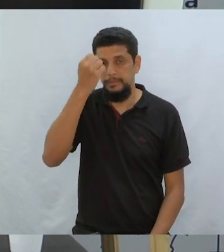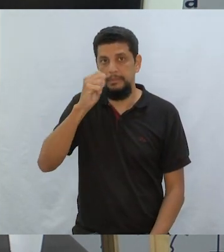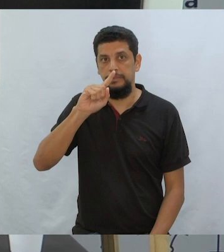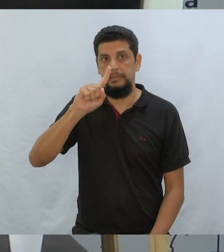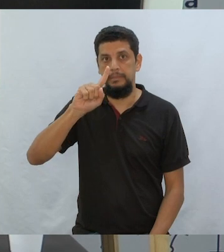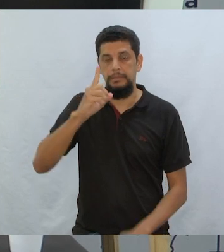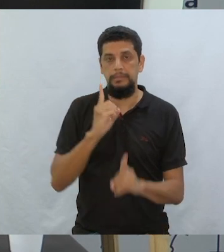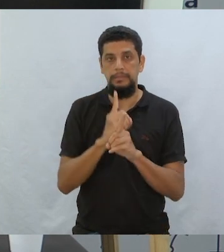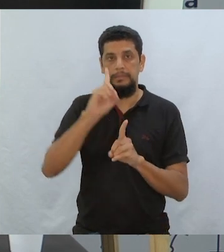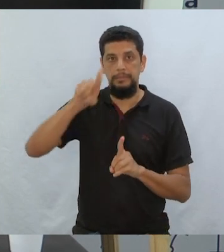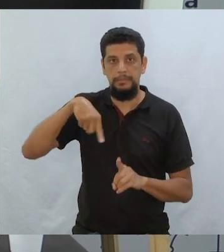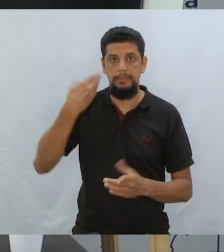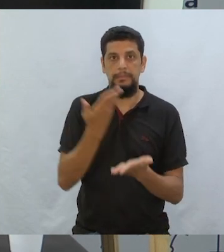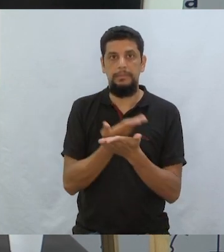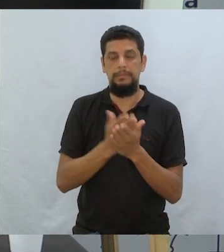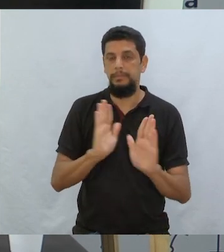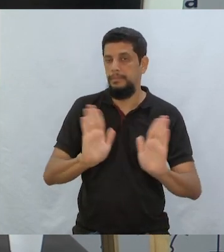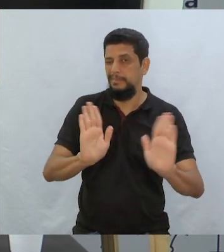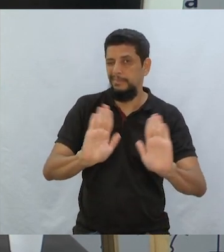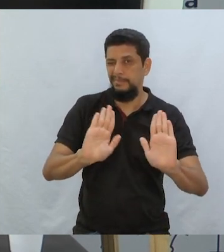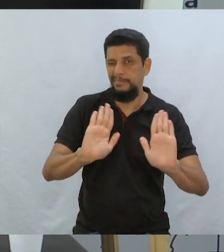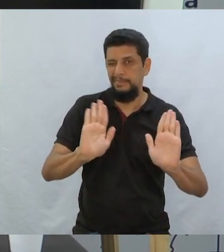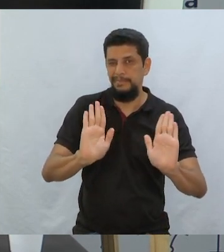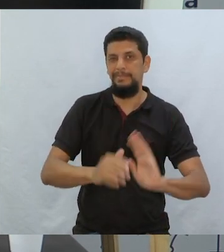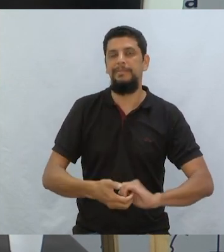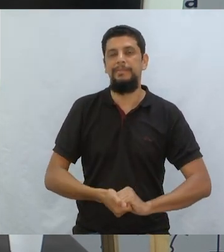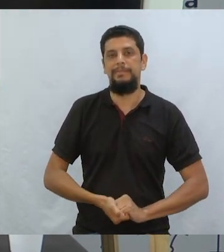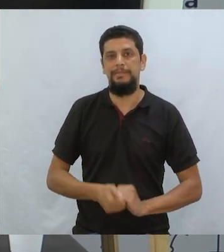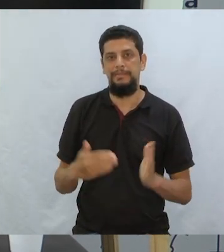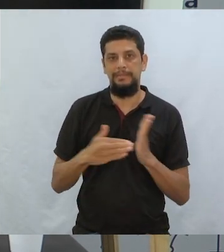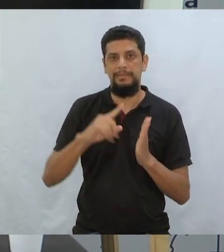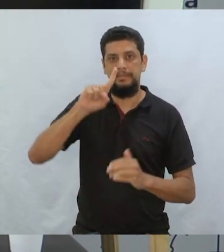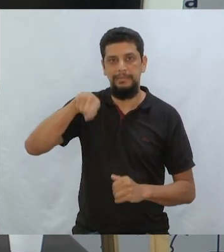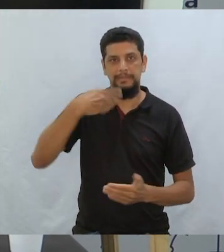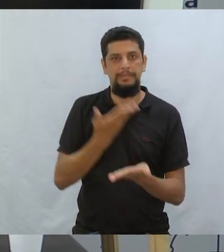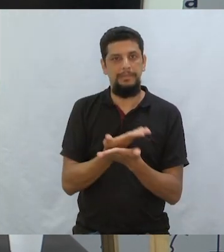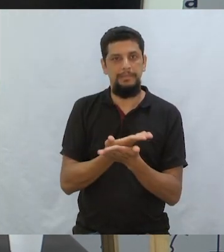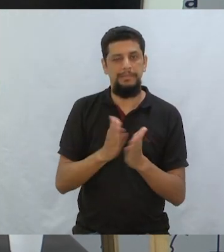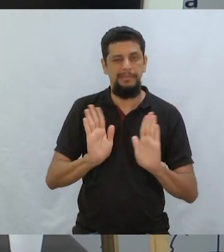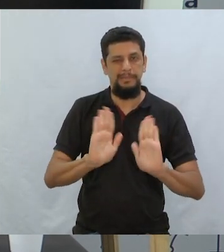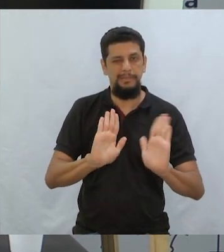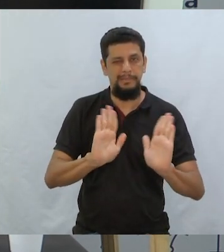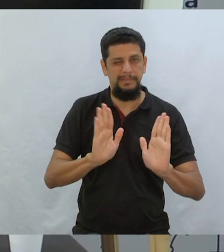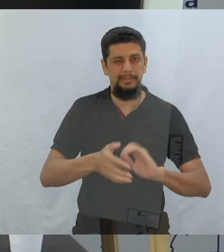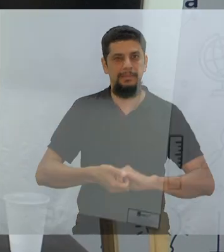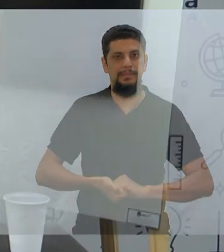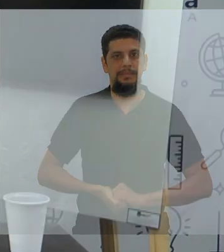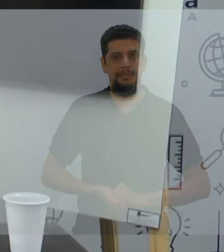encontramos na próxima, ok? Então, tchau, tchau, pessoal. Até a próxima aula.